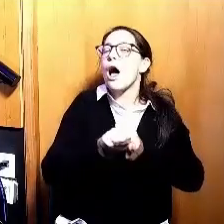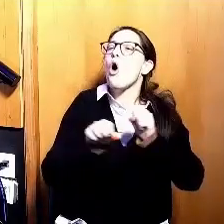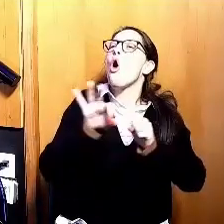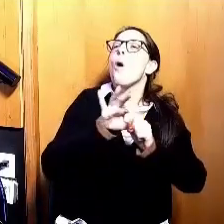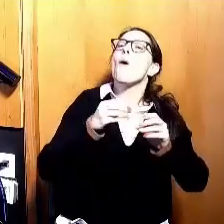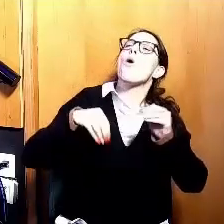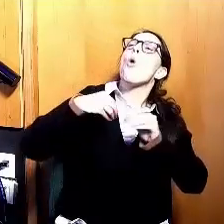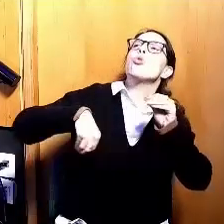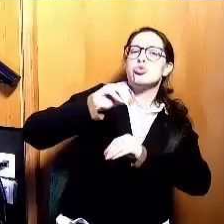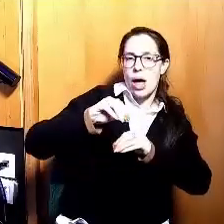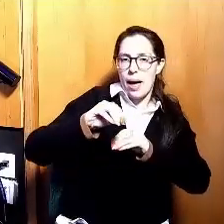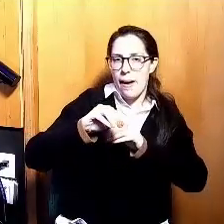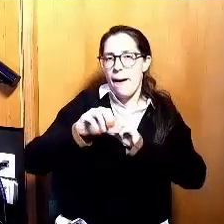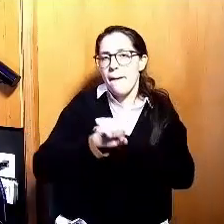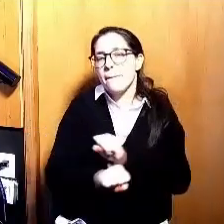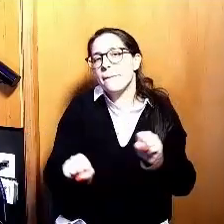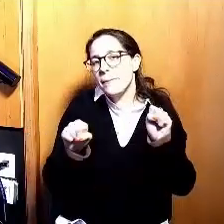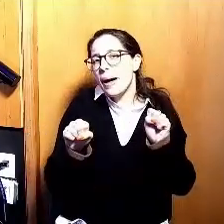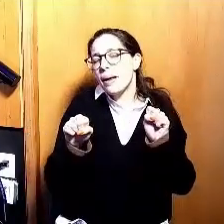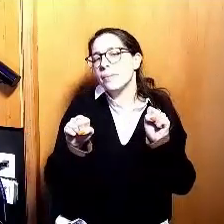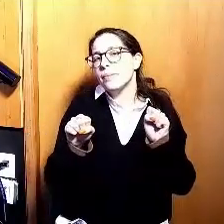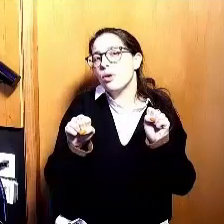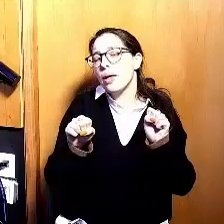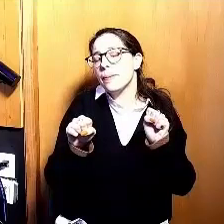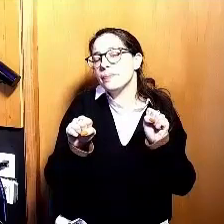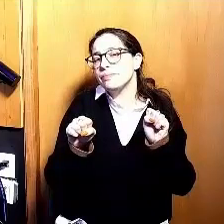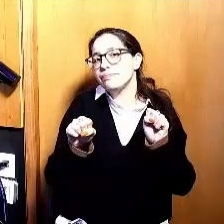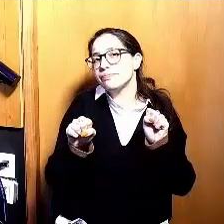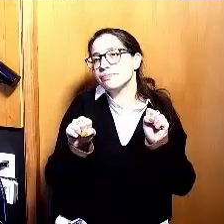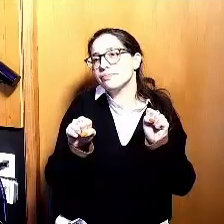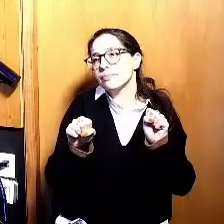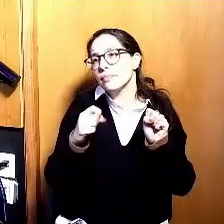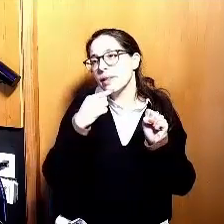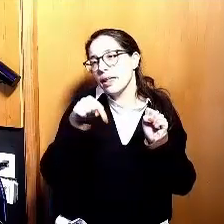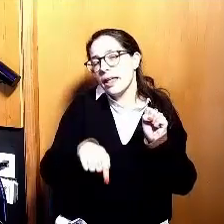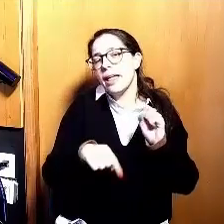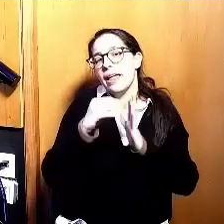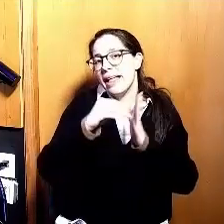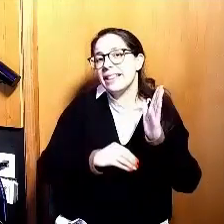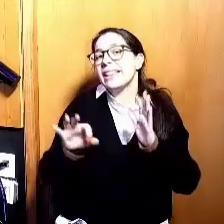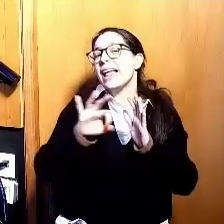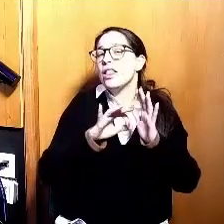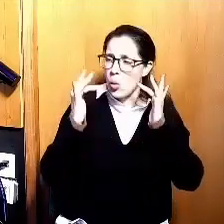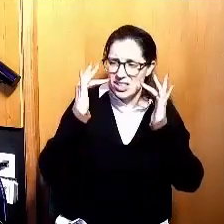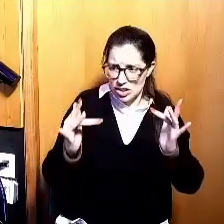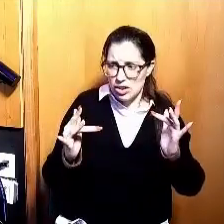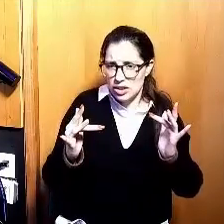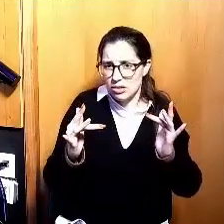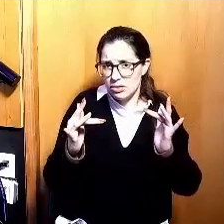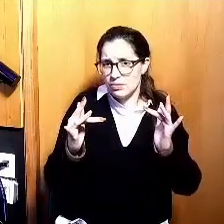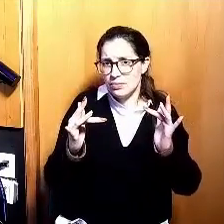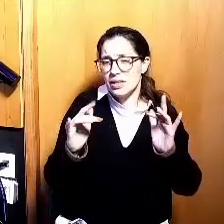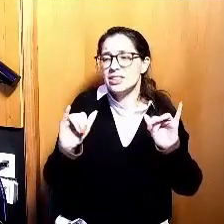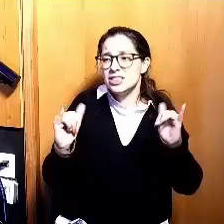pretexto para fechar bases de dados. Nós estamos vivendo isso no Brasil, né? Microdados de educação de décadas que já